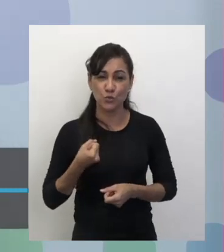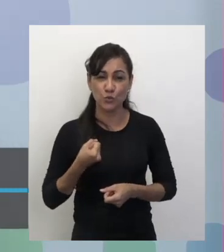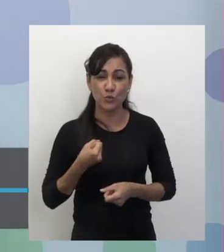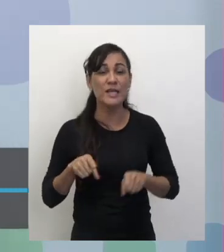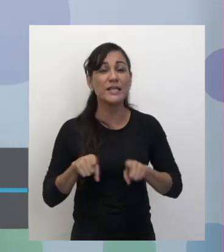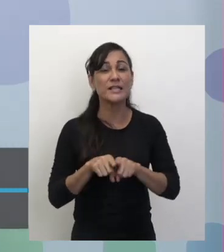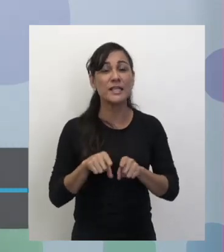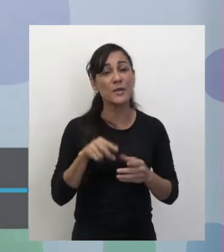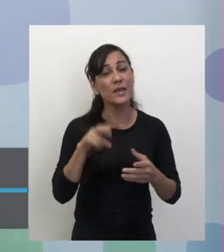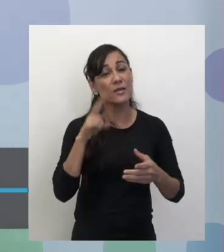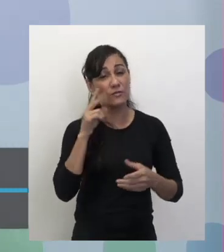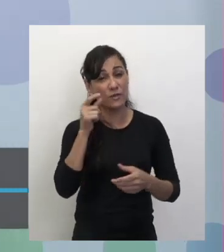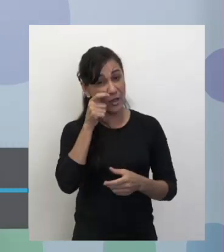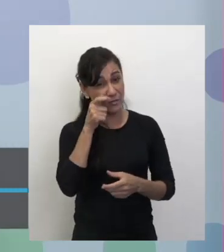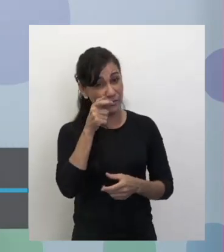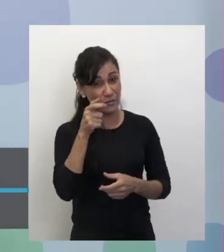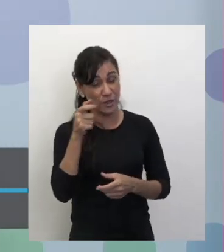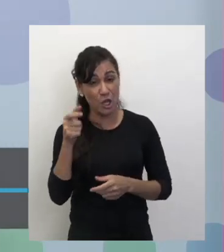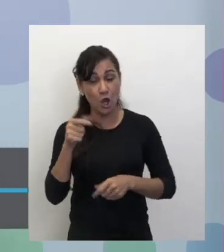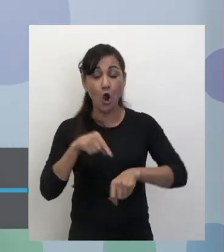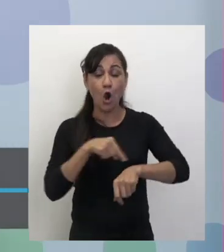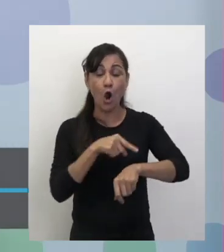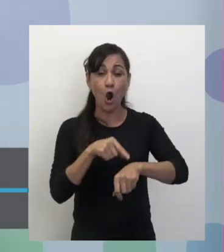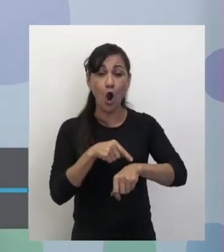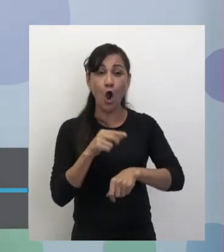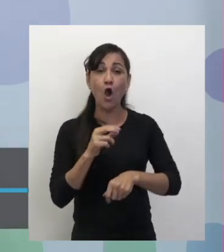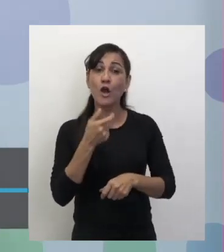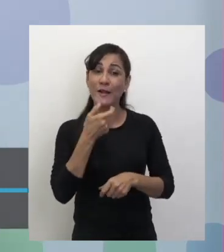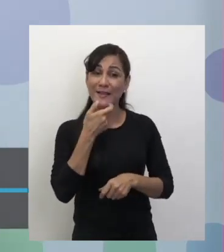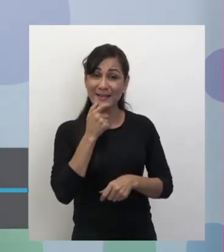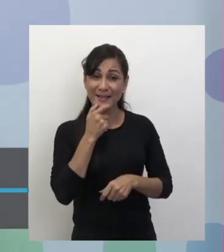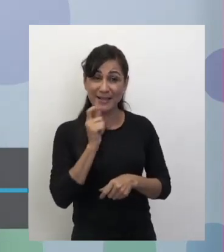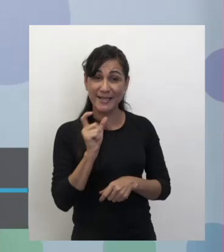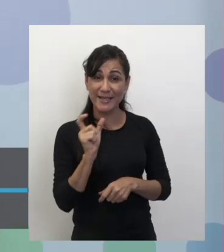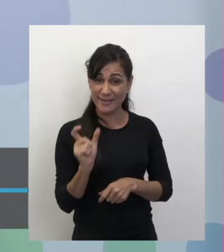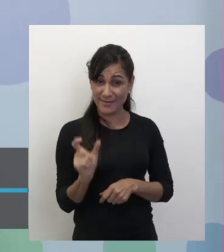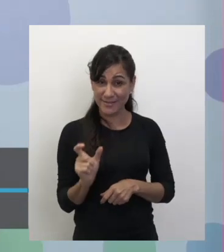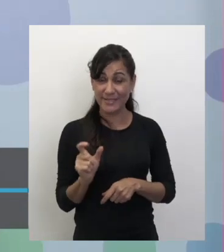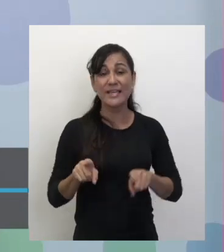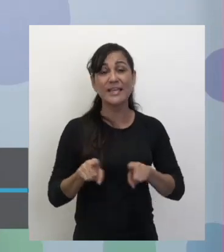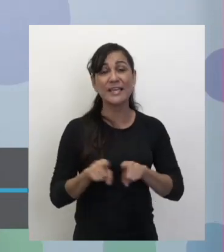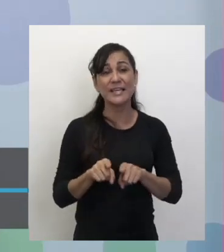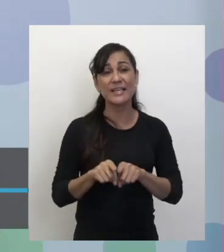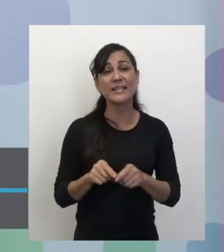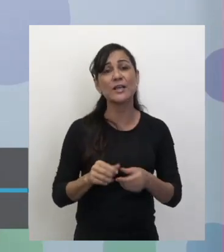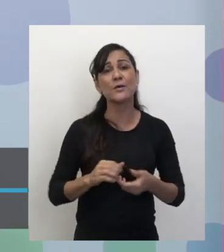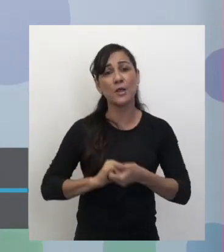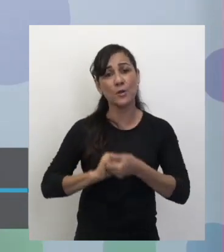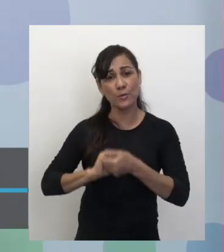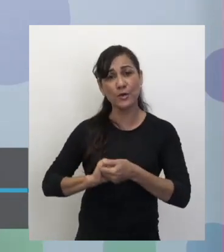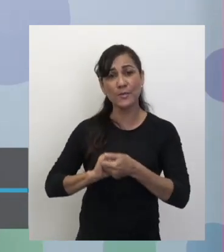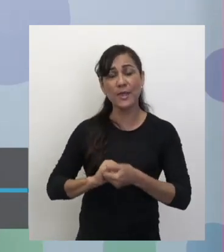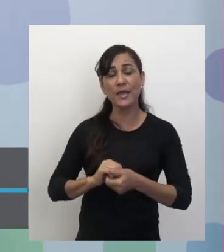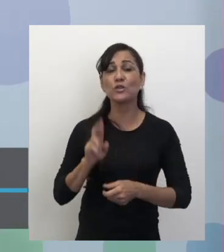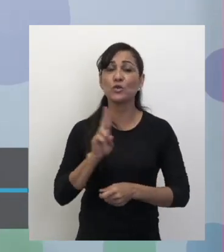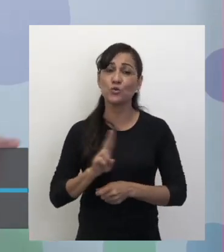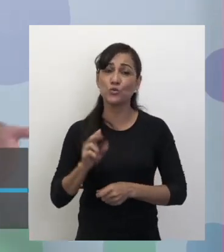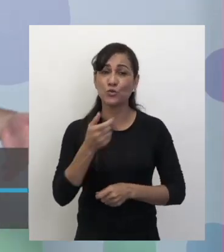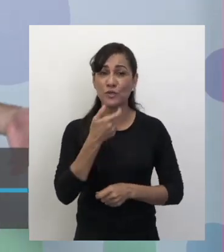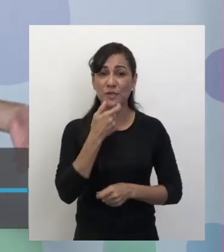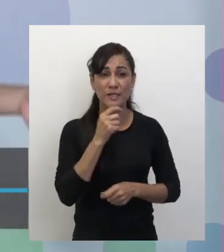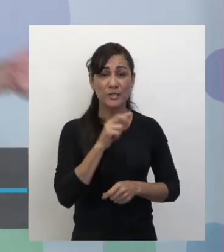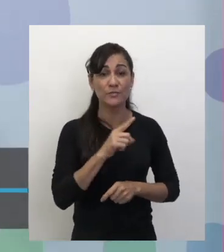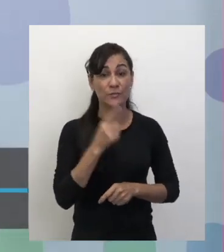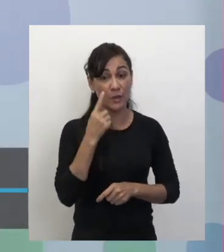também como falar as horas em inglês, as diversas formas também, e algumas saudações que a gente usa em inglês. Vão aparecer aqui para